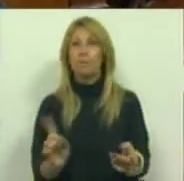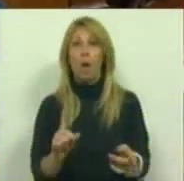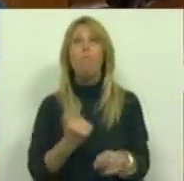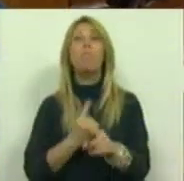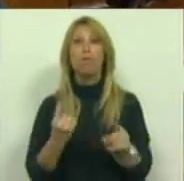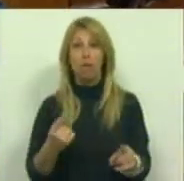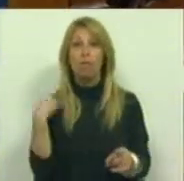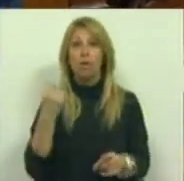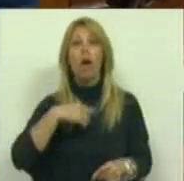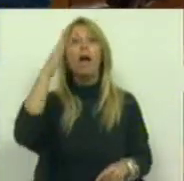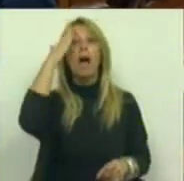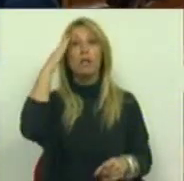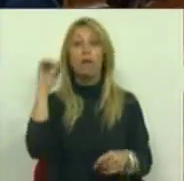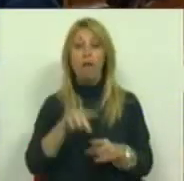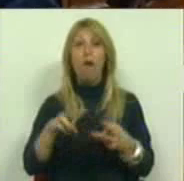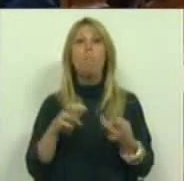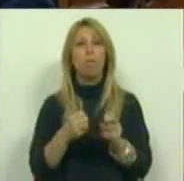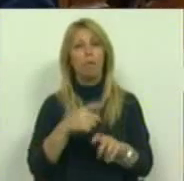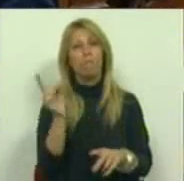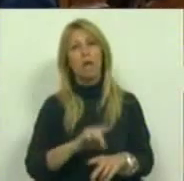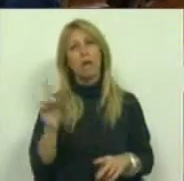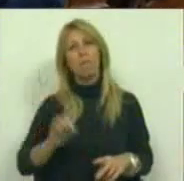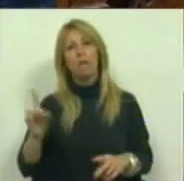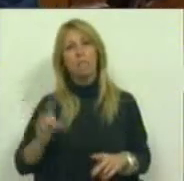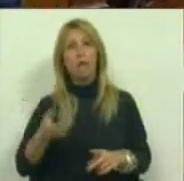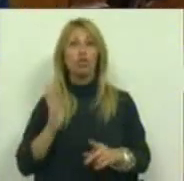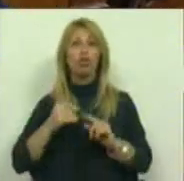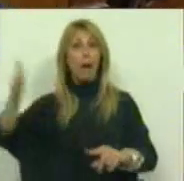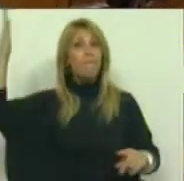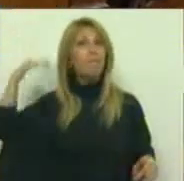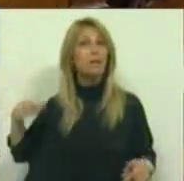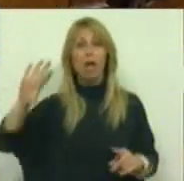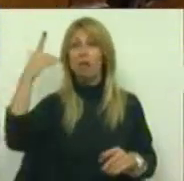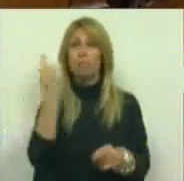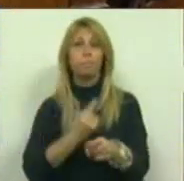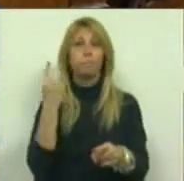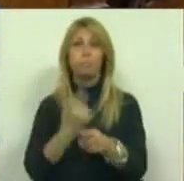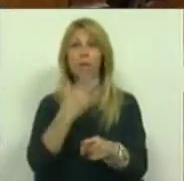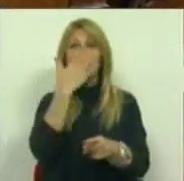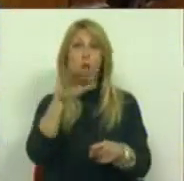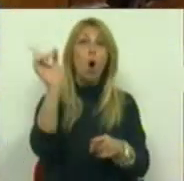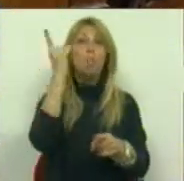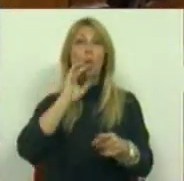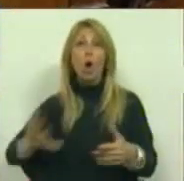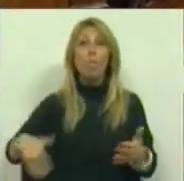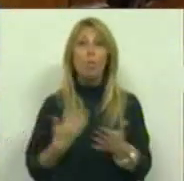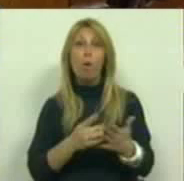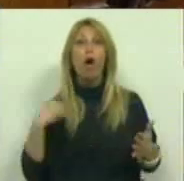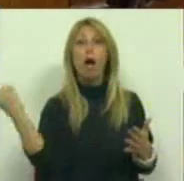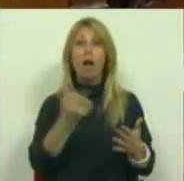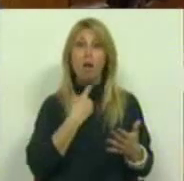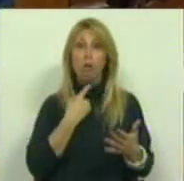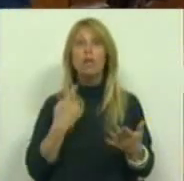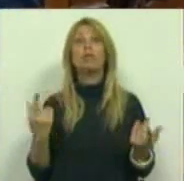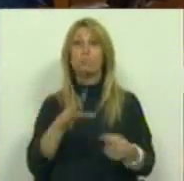problema recorrente, já identificado no passado e que se as nossas propostas tivessem sido adotadas, já não estávamos